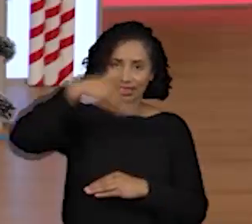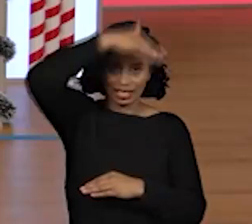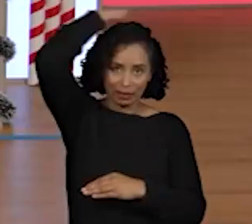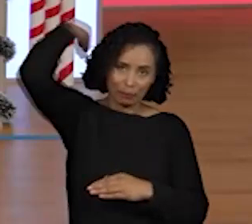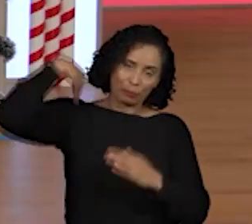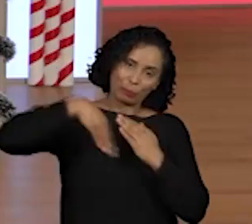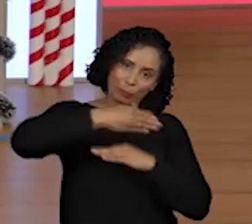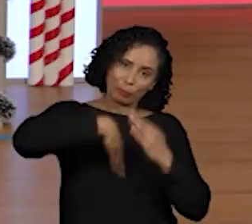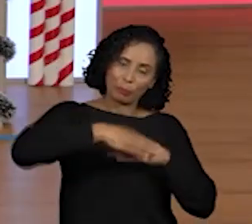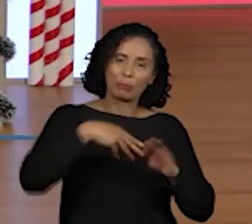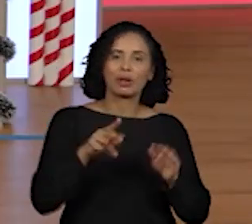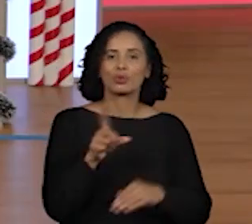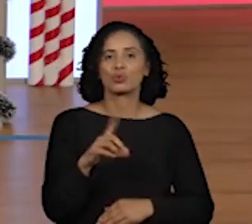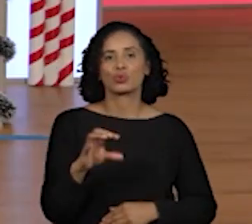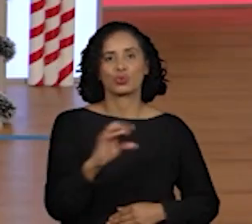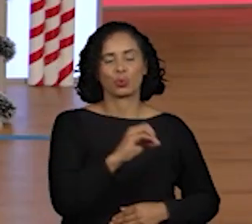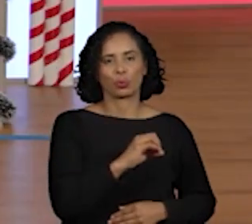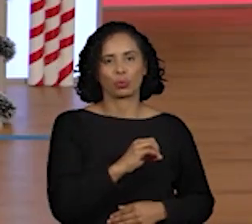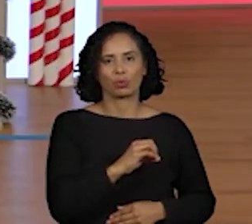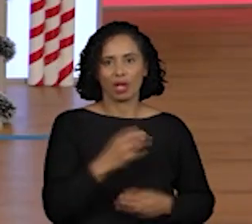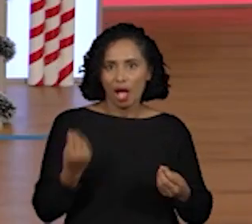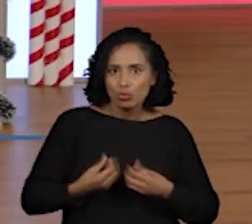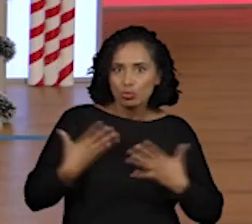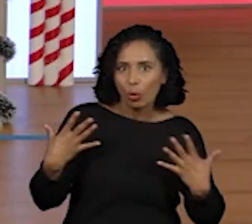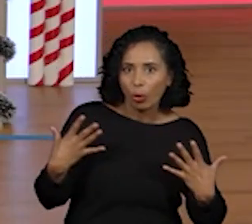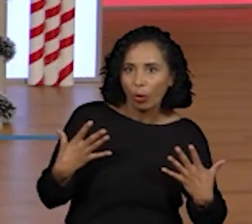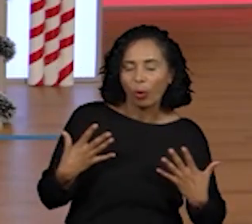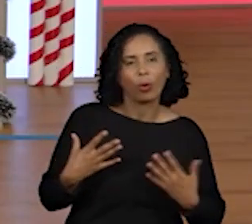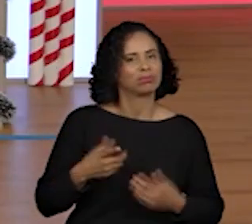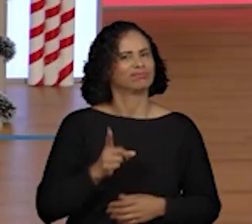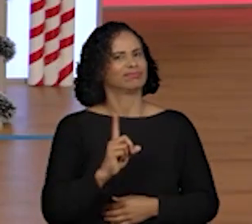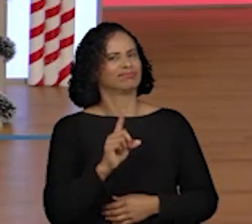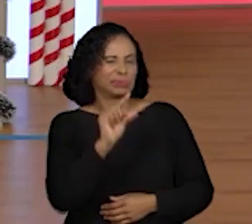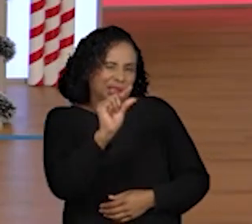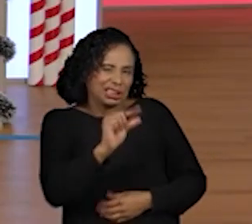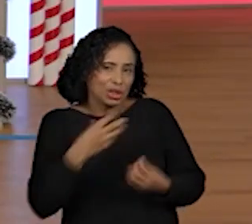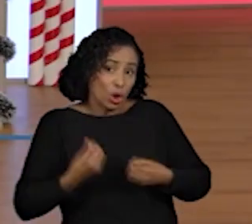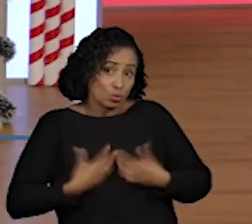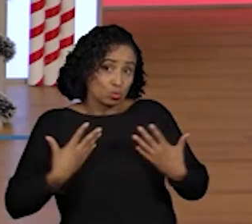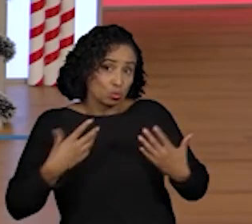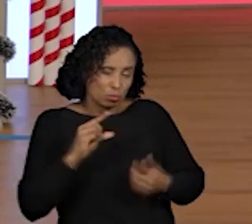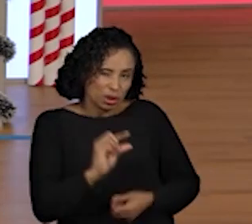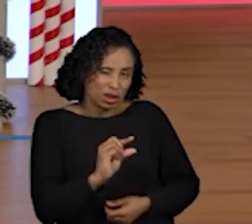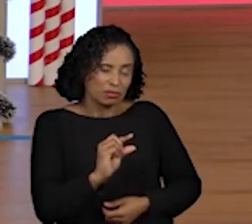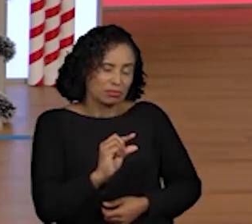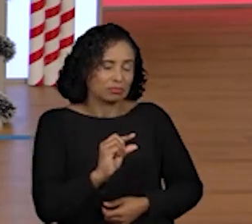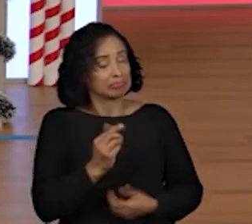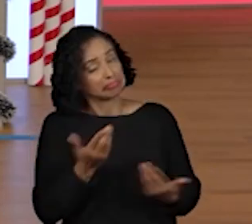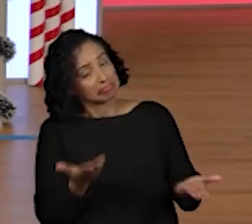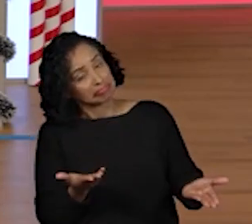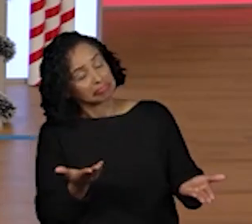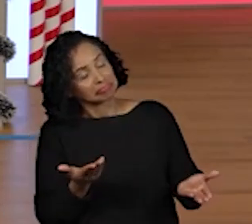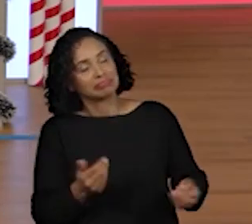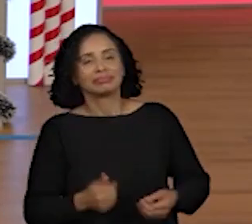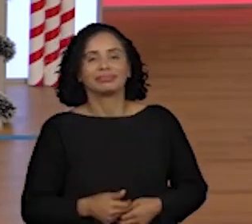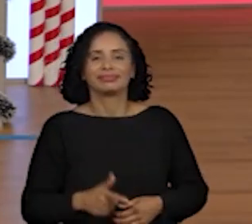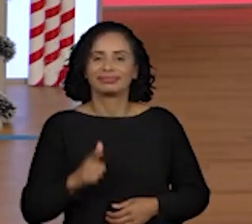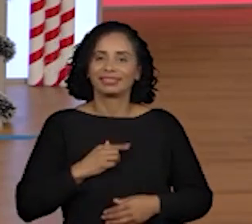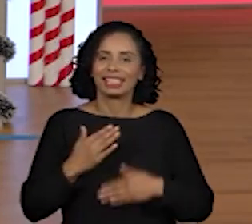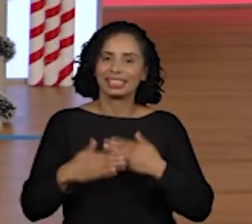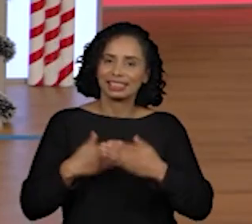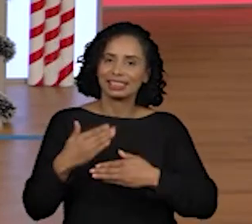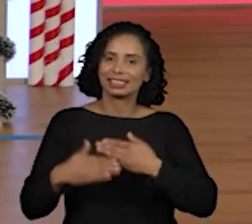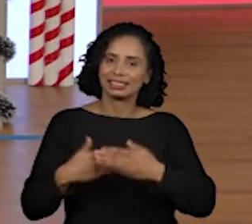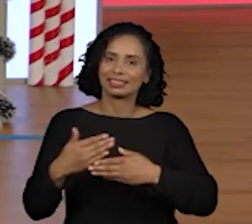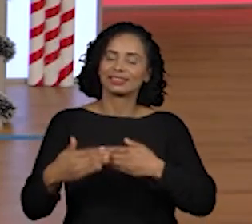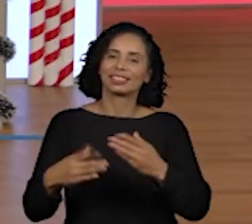Se assustaram? Ih, professor, nem nos assustamos. Ou nos assustamos um pouquinho? A sequência didática com contos